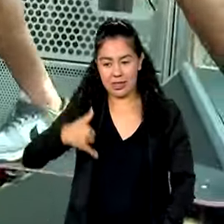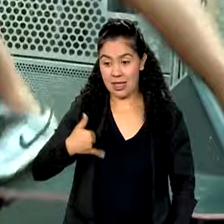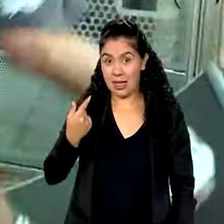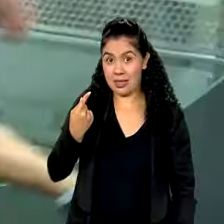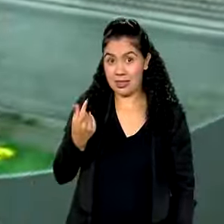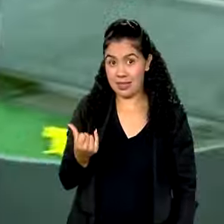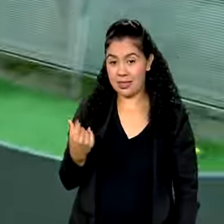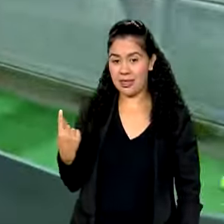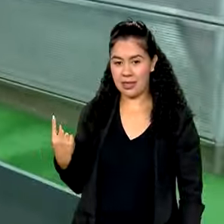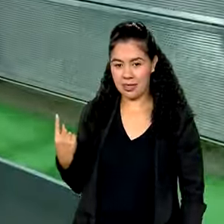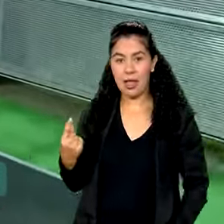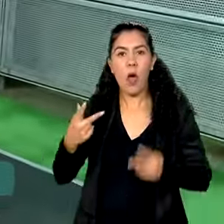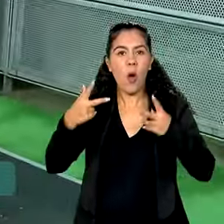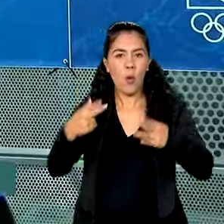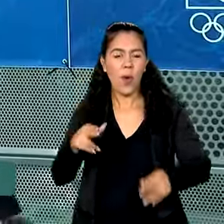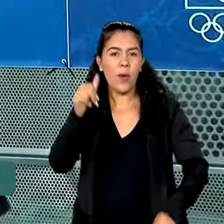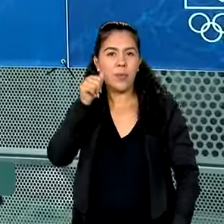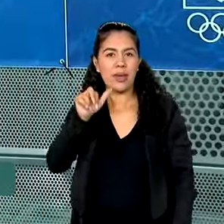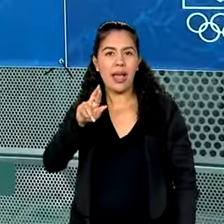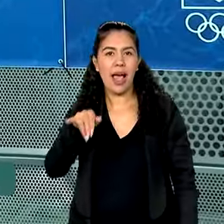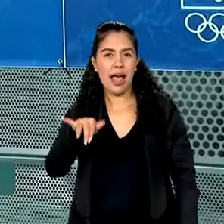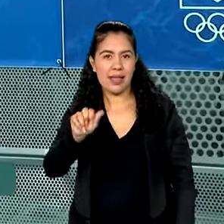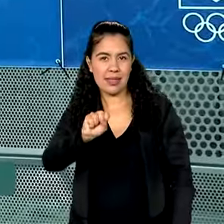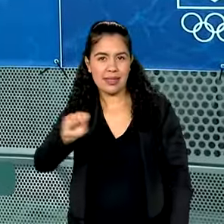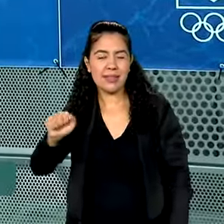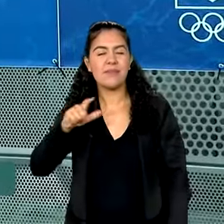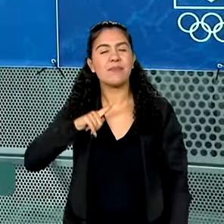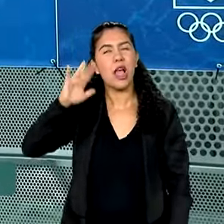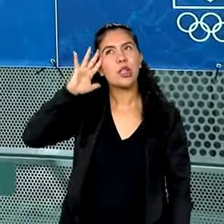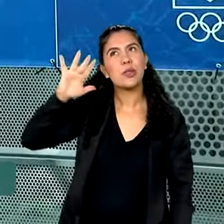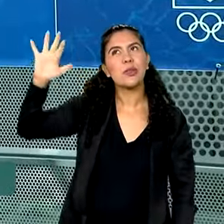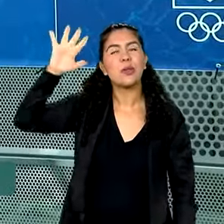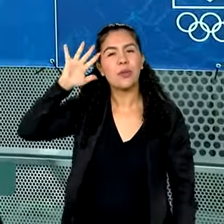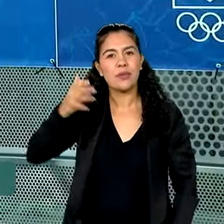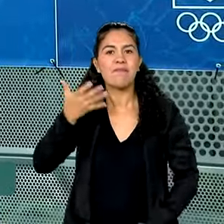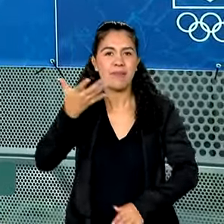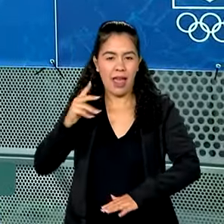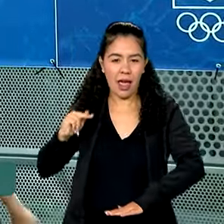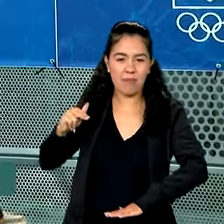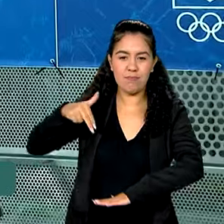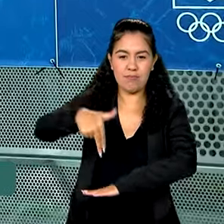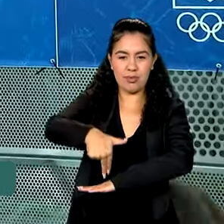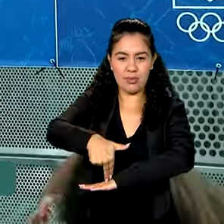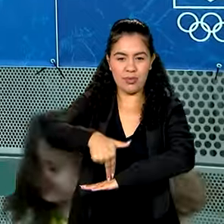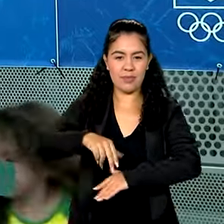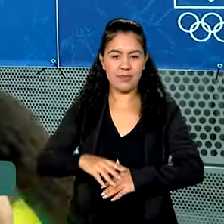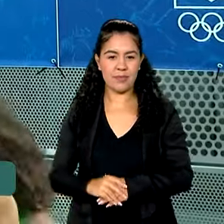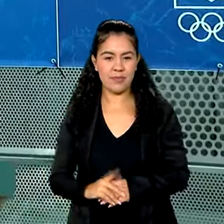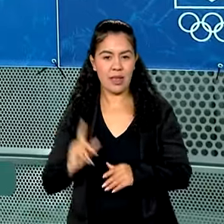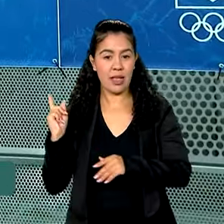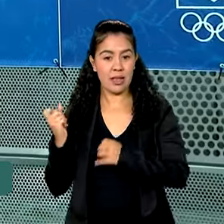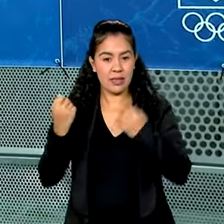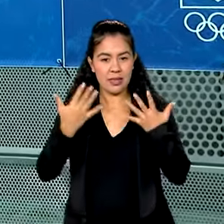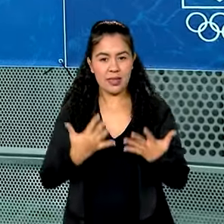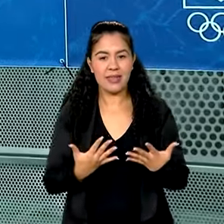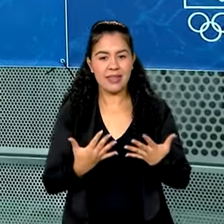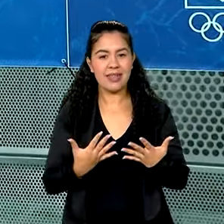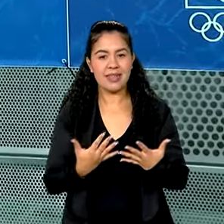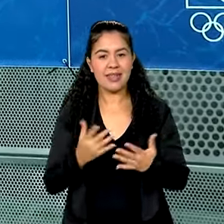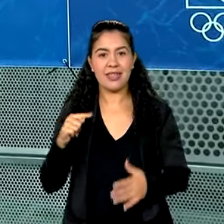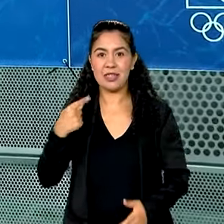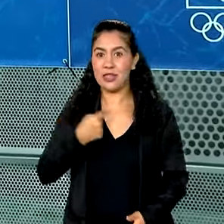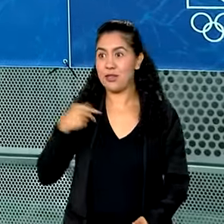anos, mesma idade da Raíssa, também sonha em um dia subir no pódio. Acabou acontecendo que a gente veio parar nesse